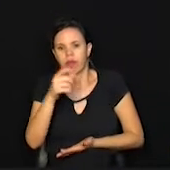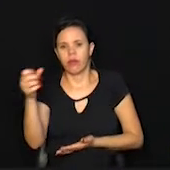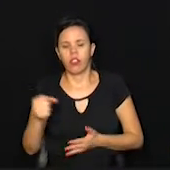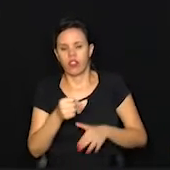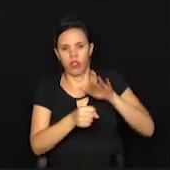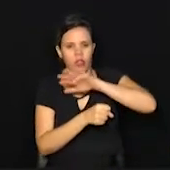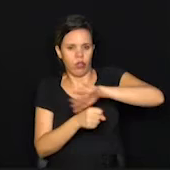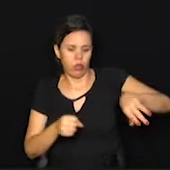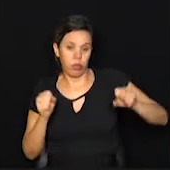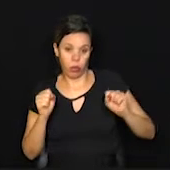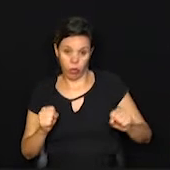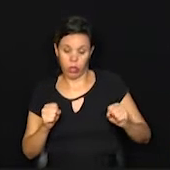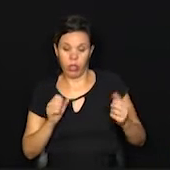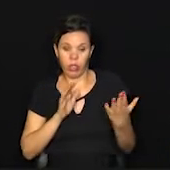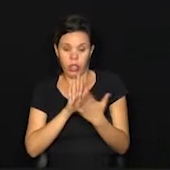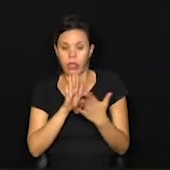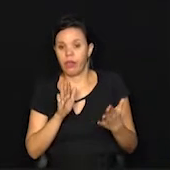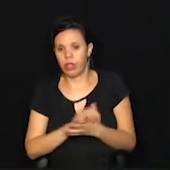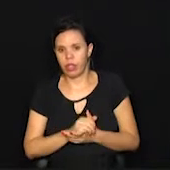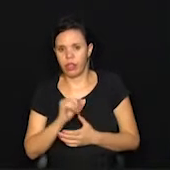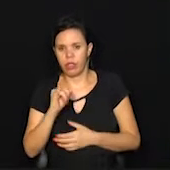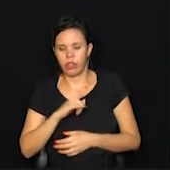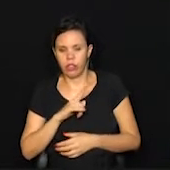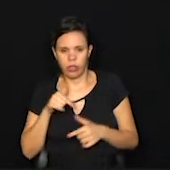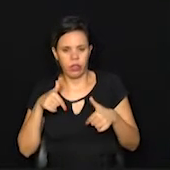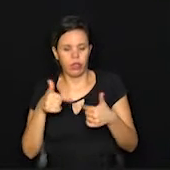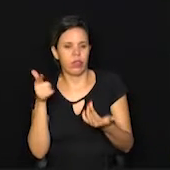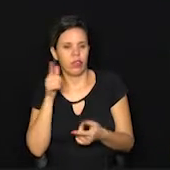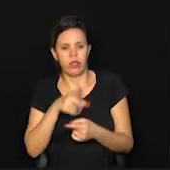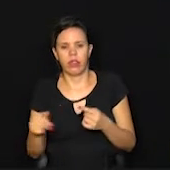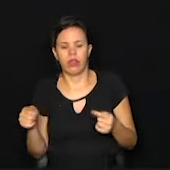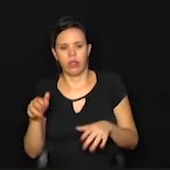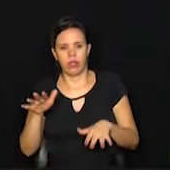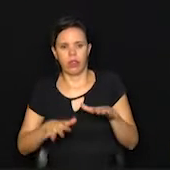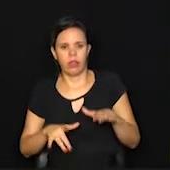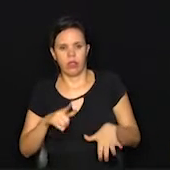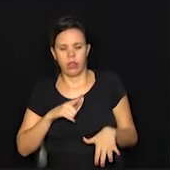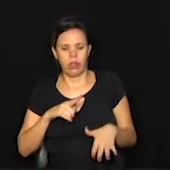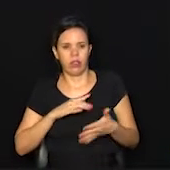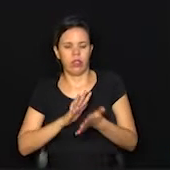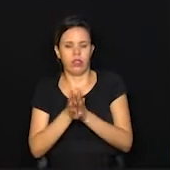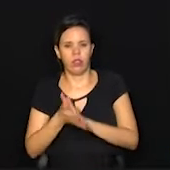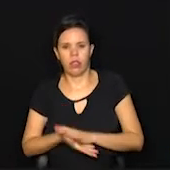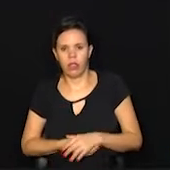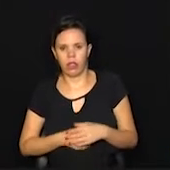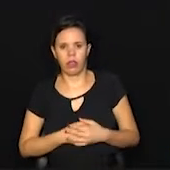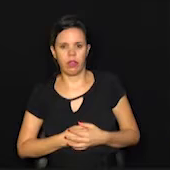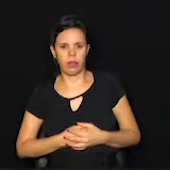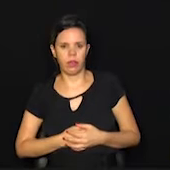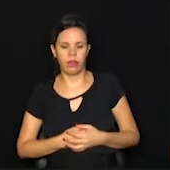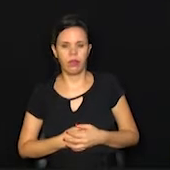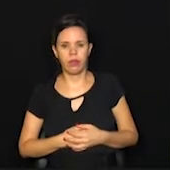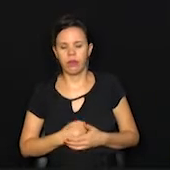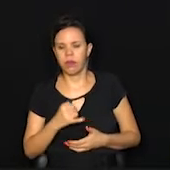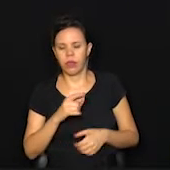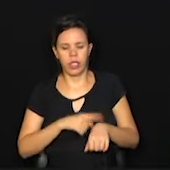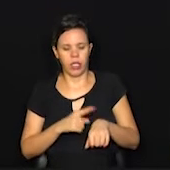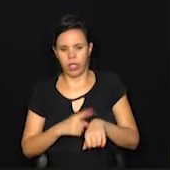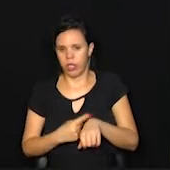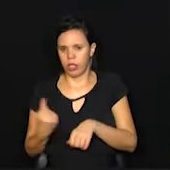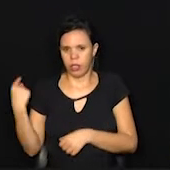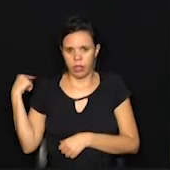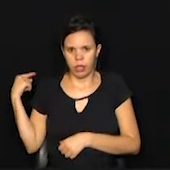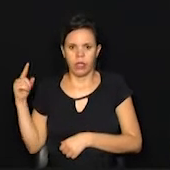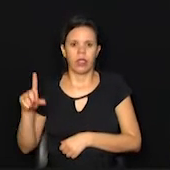golpe poderia ter sido enfrentado E se ele tivesse sido enfrentado Talvez ele tivesse sido derrotado né senão naquele